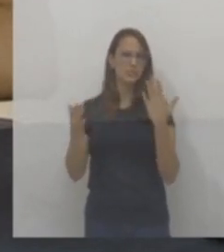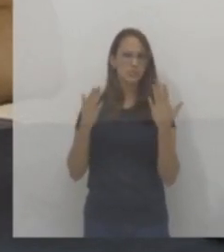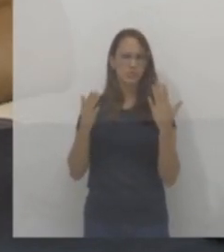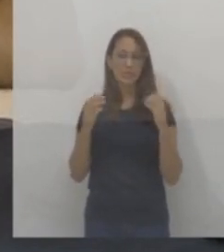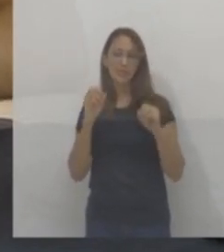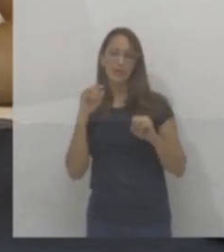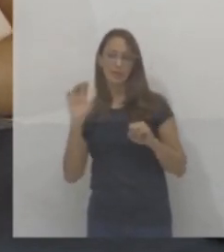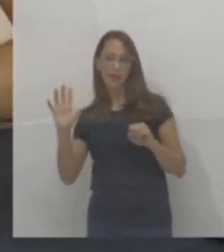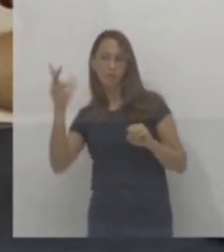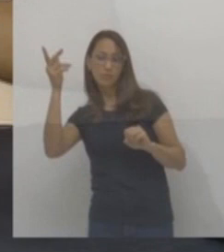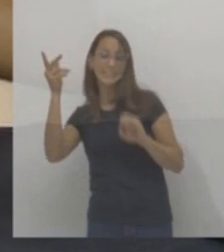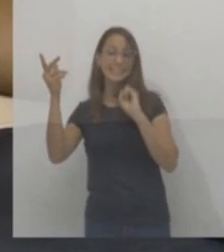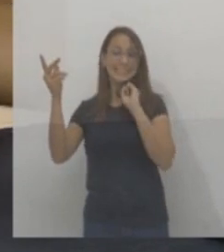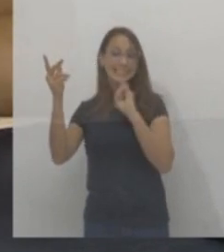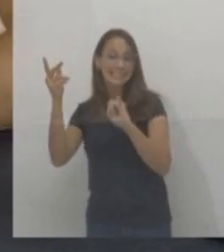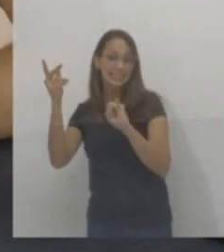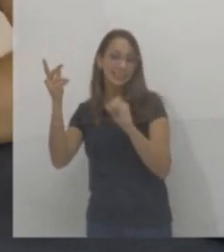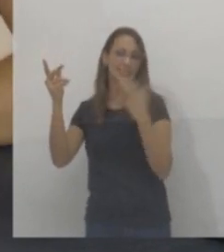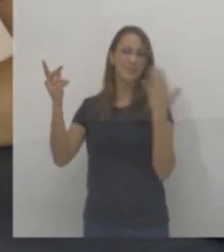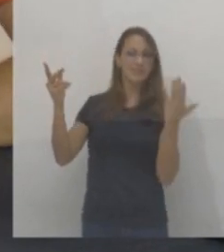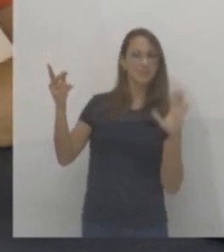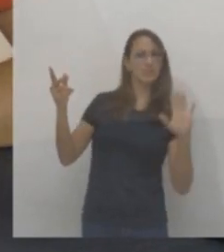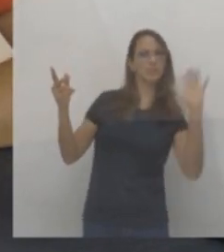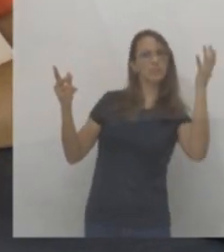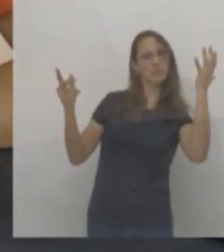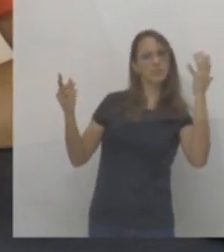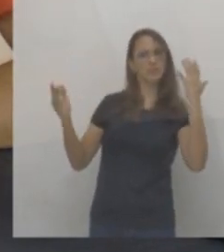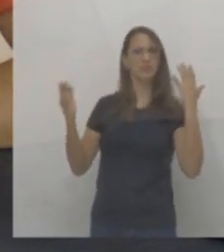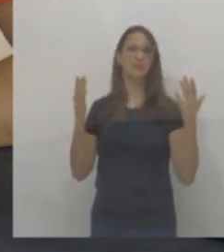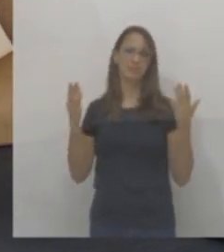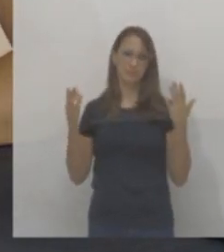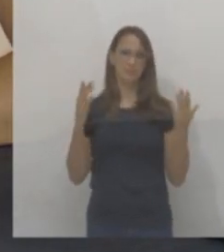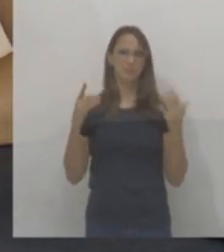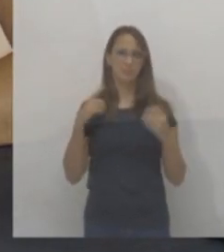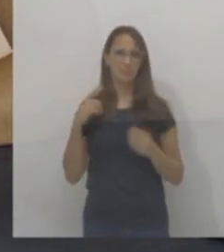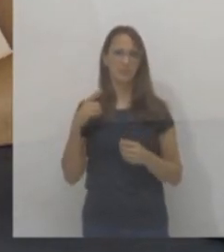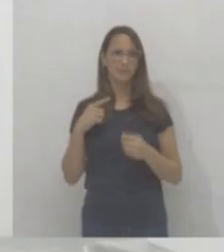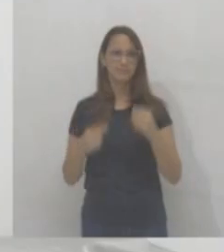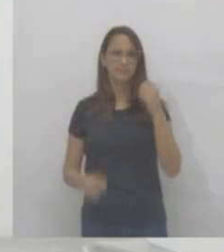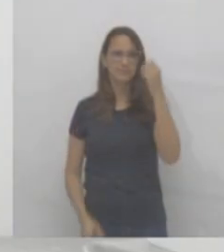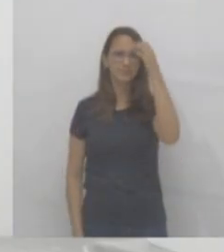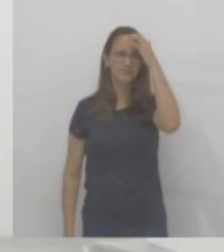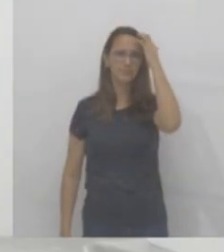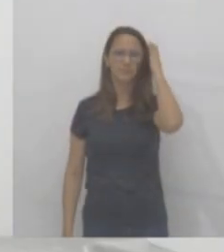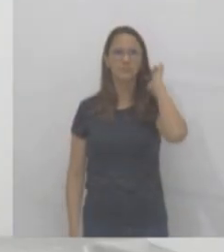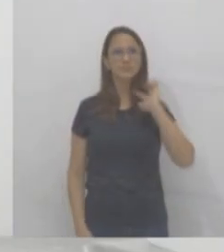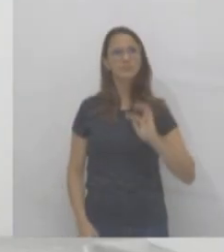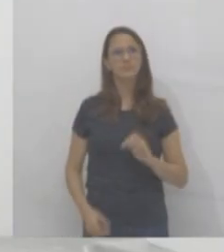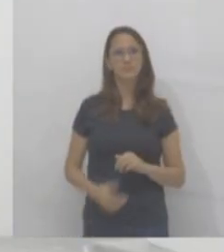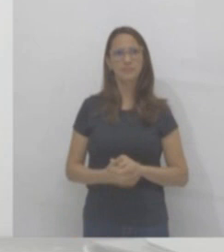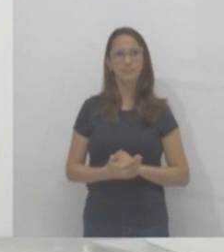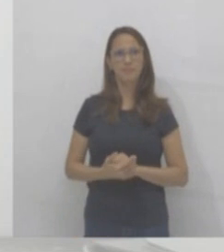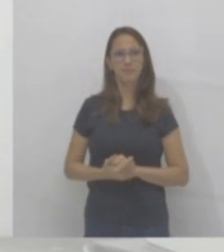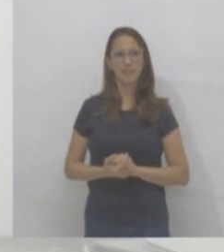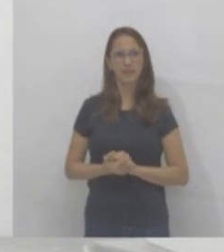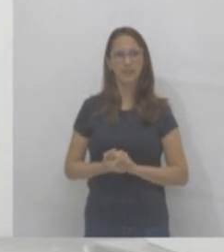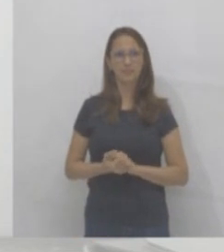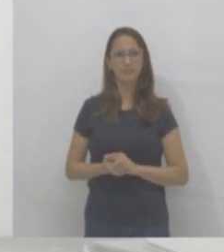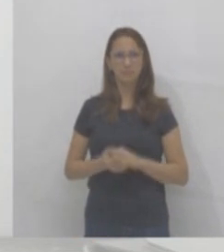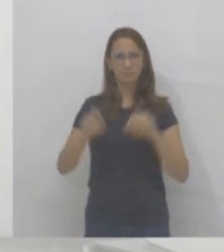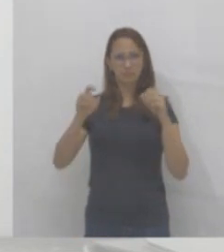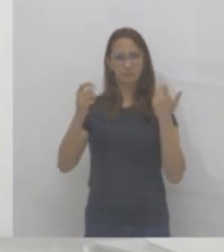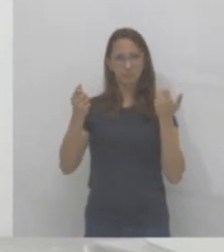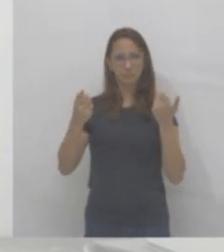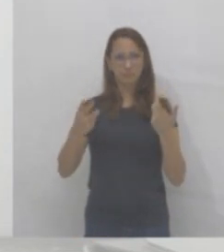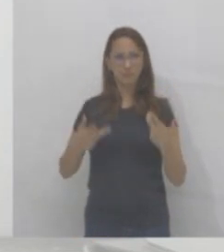a condição. Então, vamos ver aqui uma explicação na tela aí, acompanhe a leitura. Tá? Então, falando do futuro. Uma